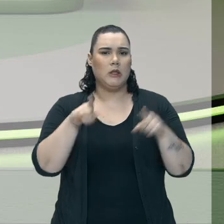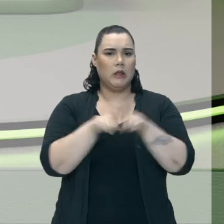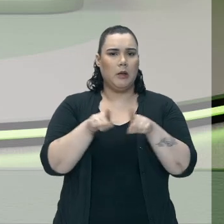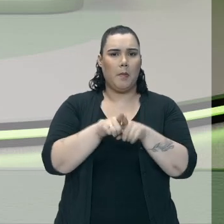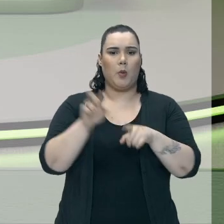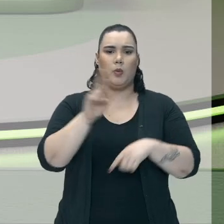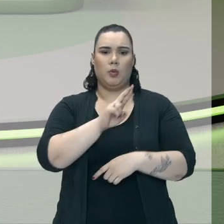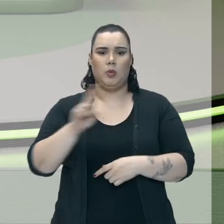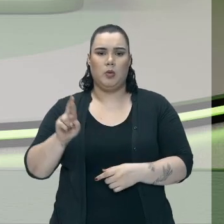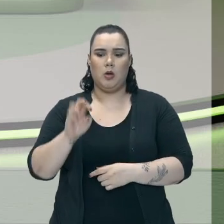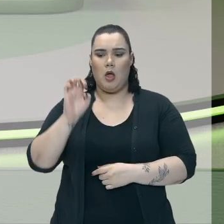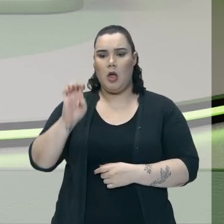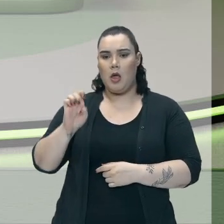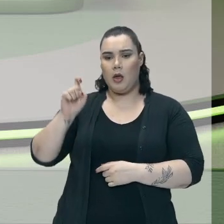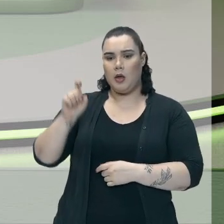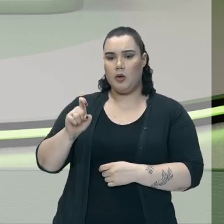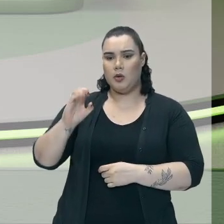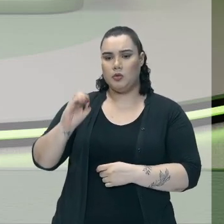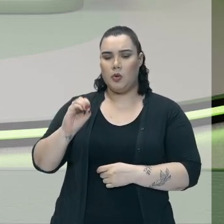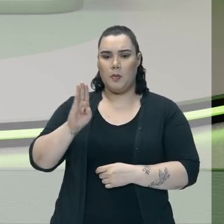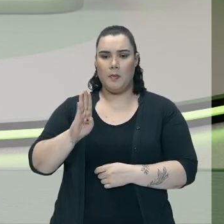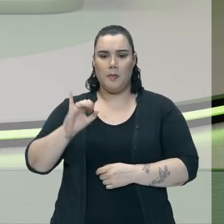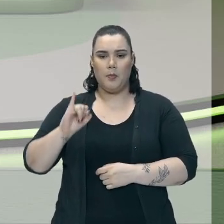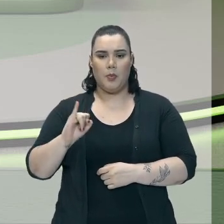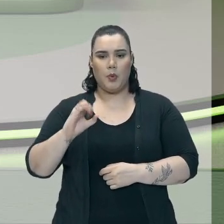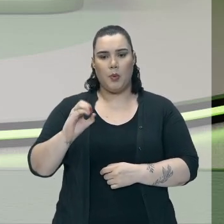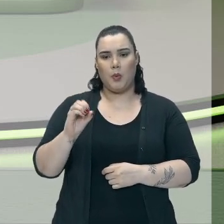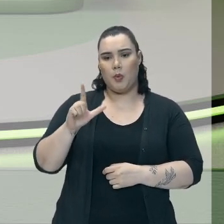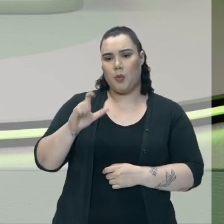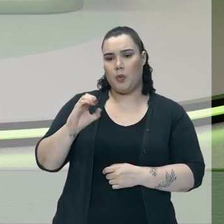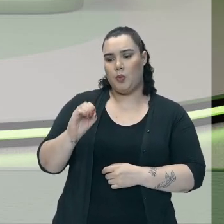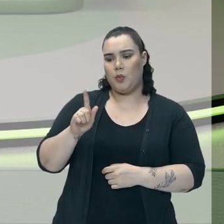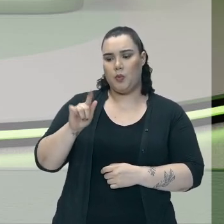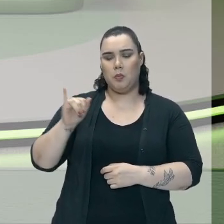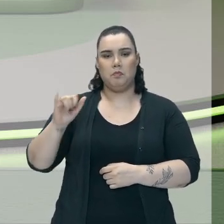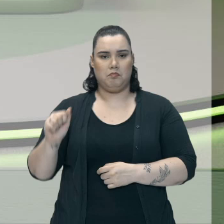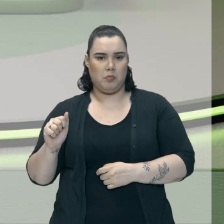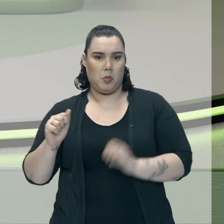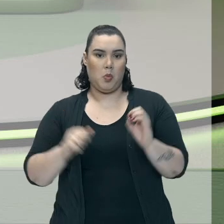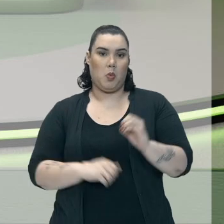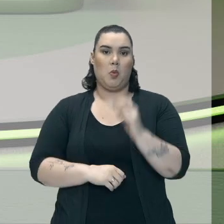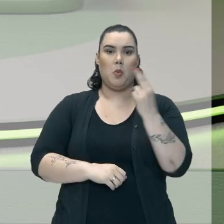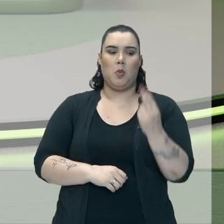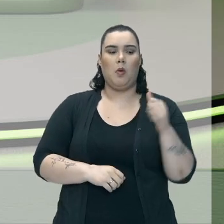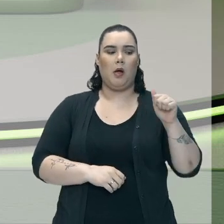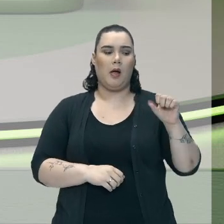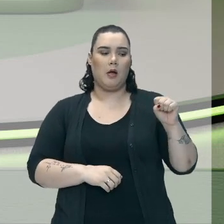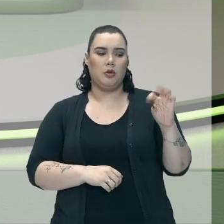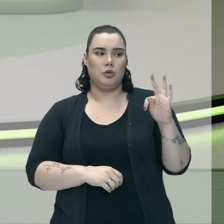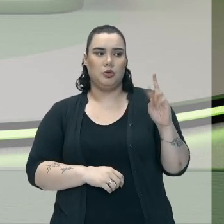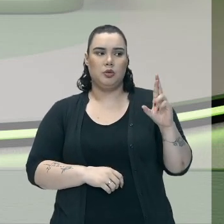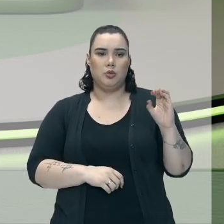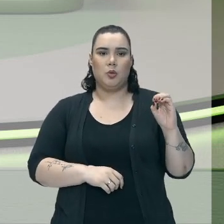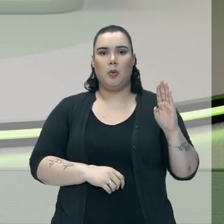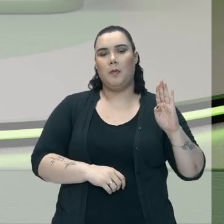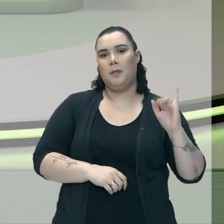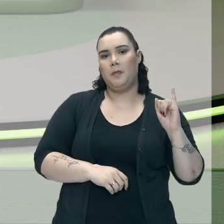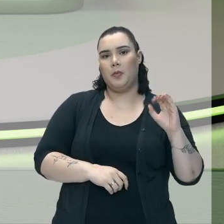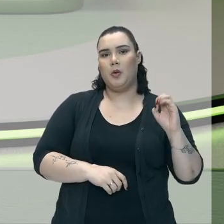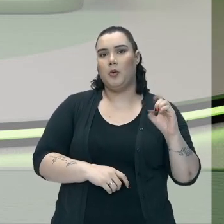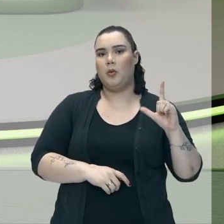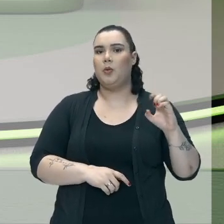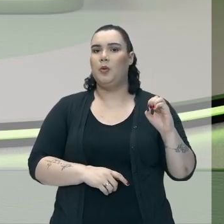como exobiologia. Você pode ouvir também a palavra exobiologia, que é a mesma coisa, né, um sinônimo aí